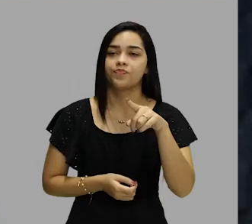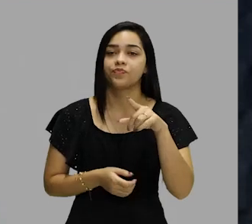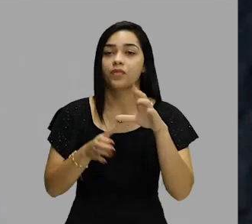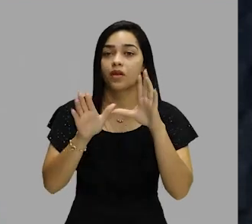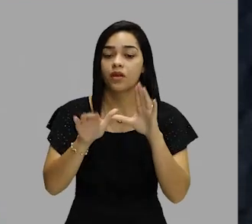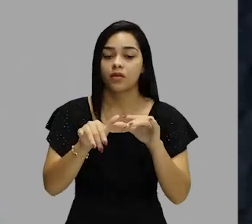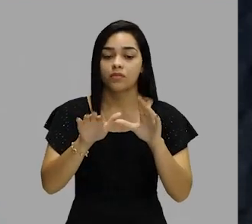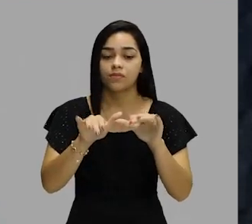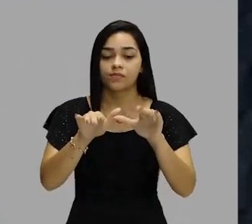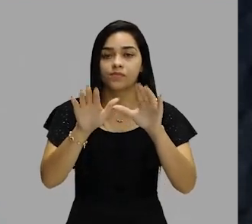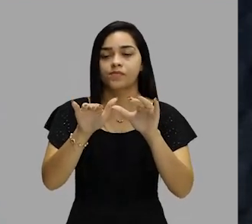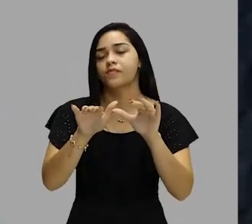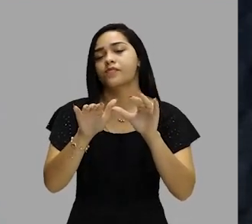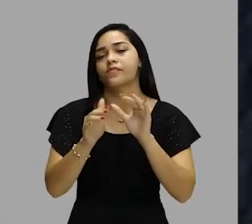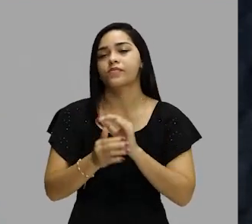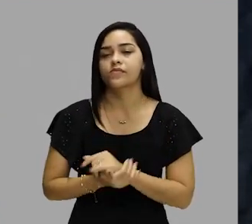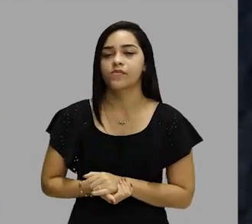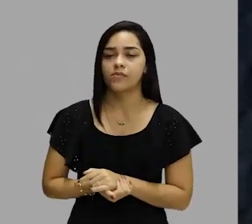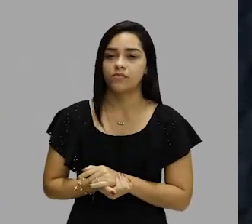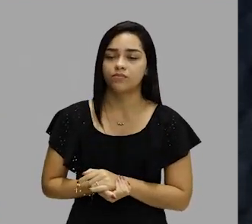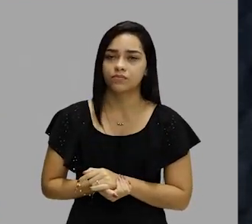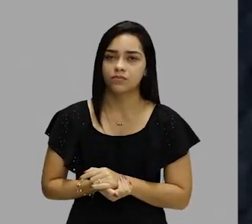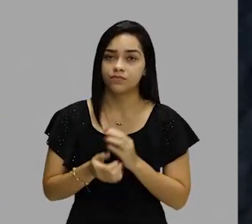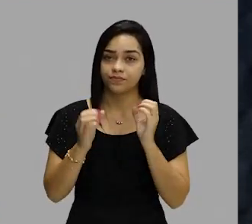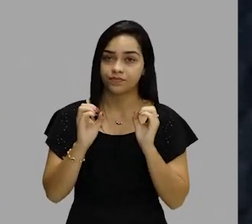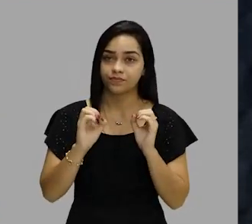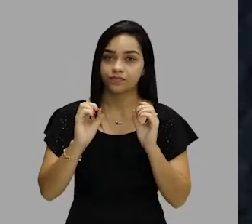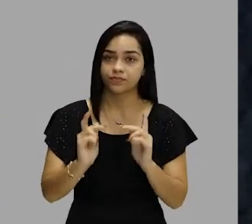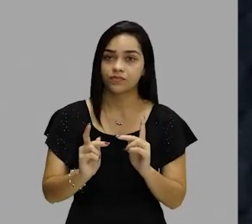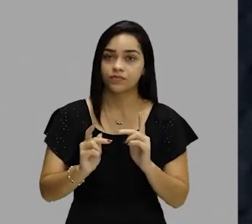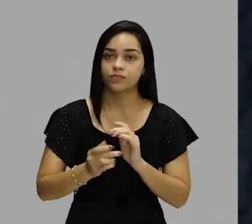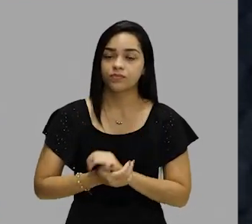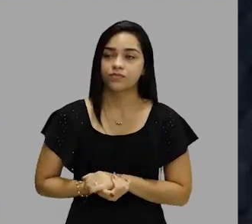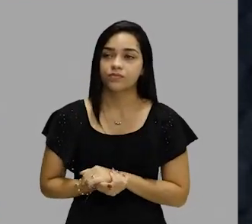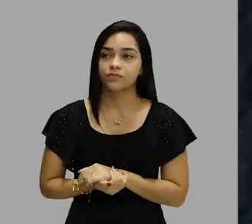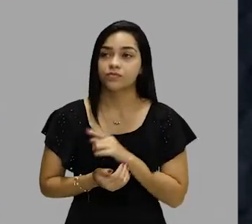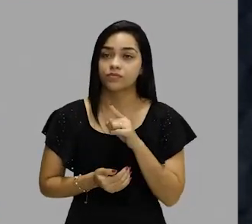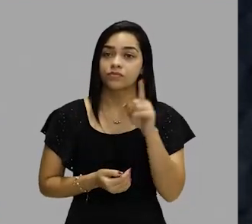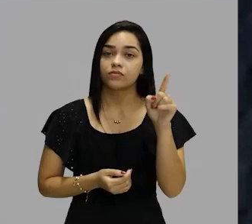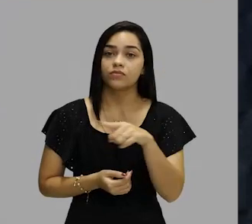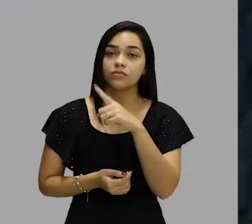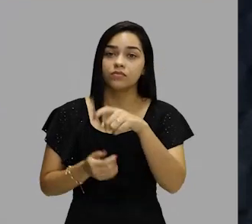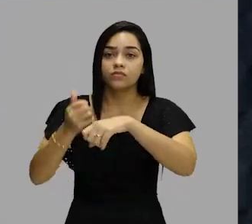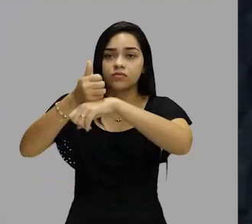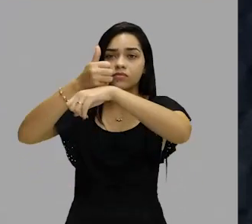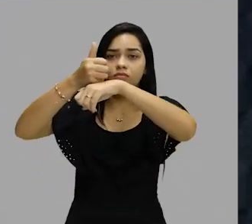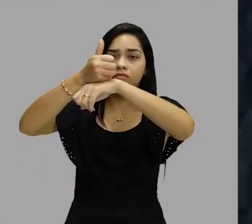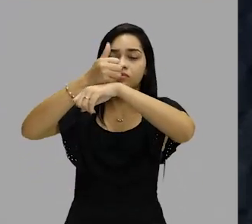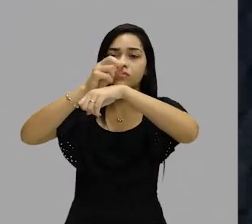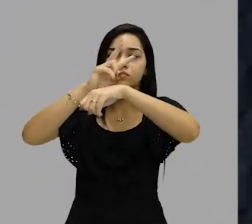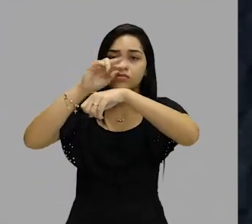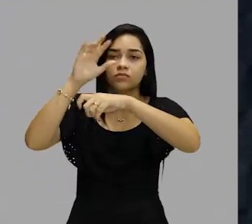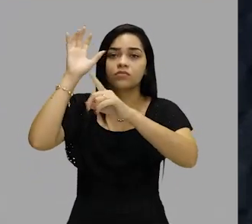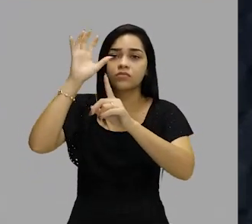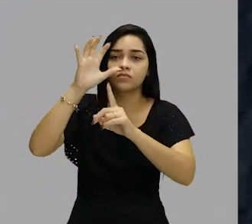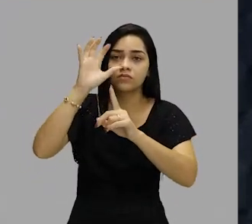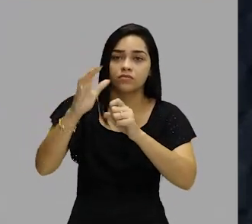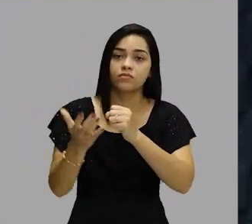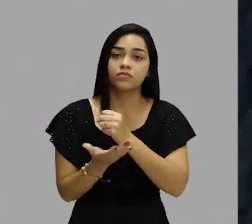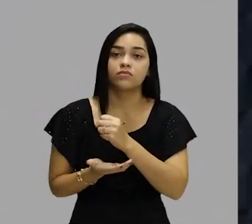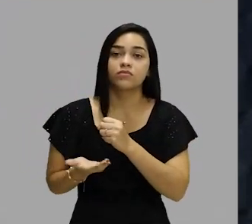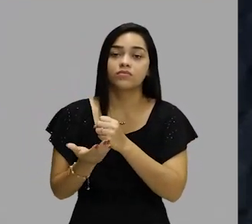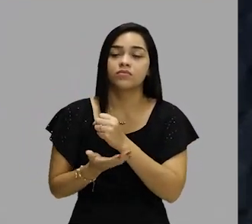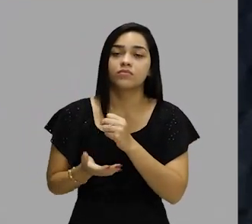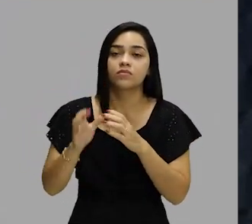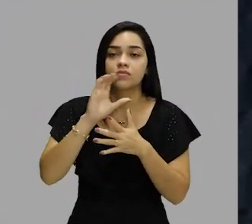que está no topo da cadeia, ok? Quando você elimina quem está no topo da cadeia, vai afetar também quem está na base